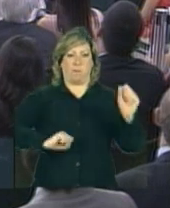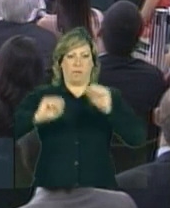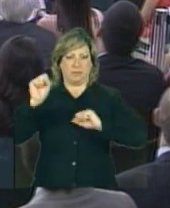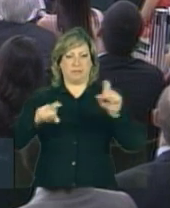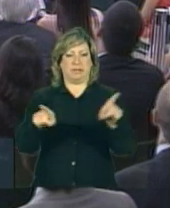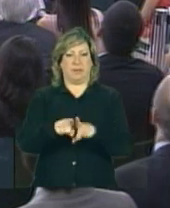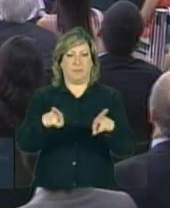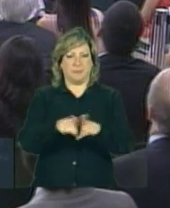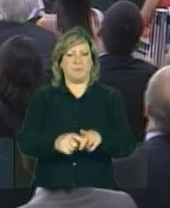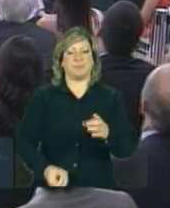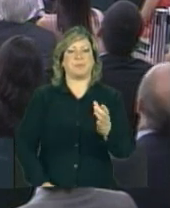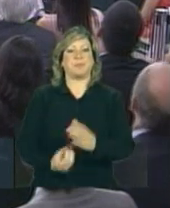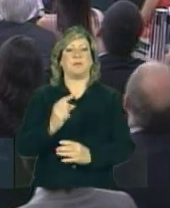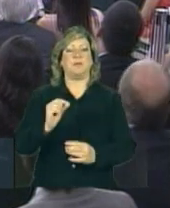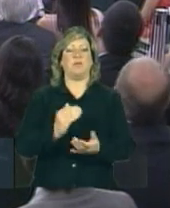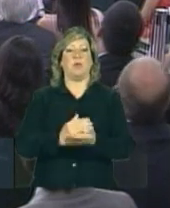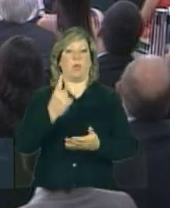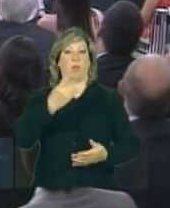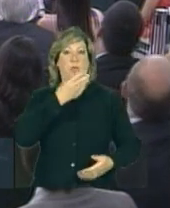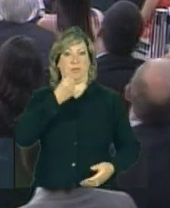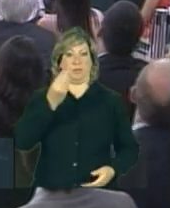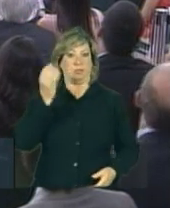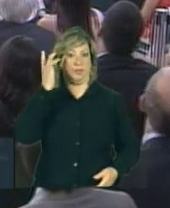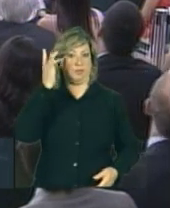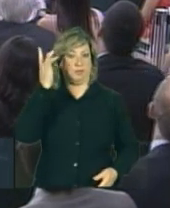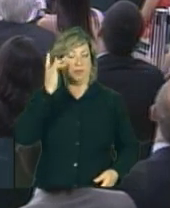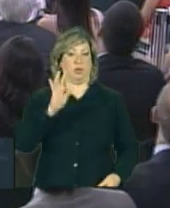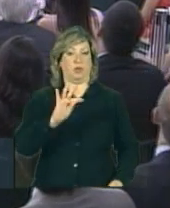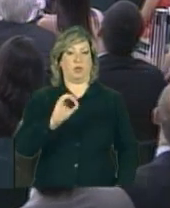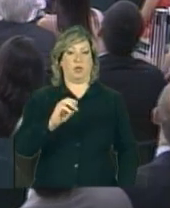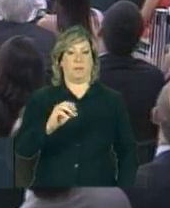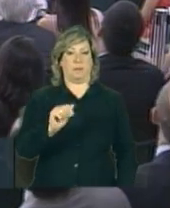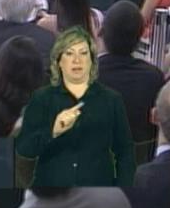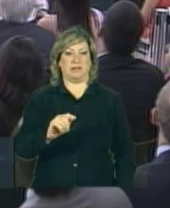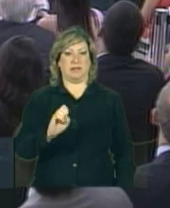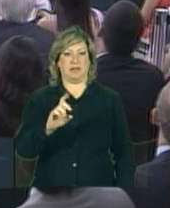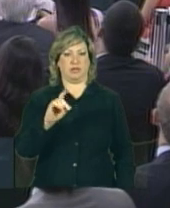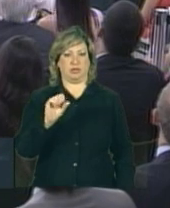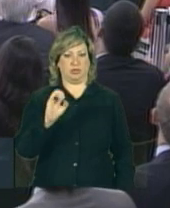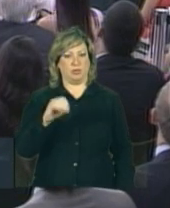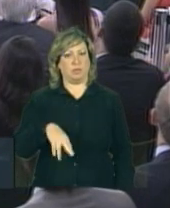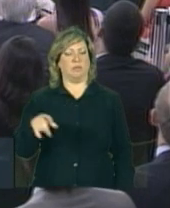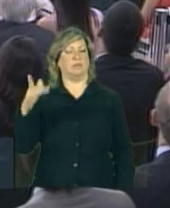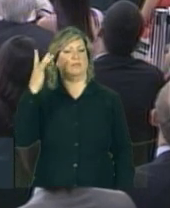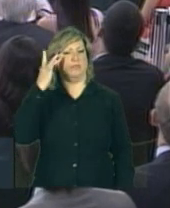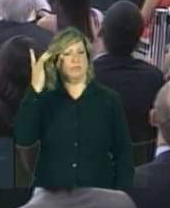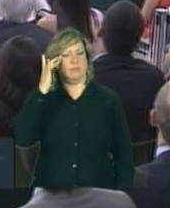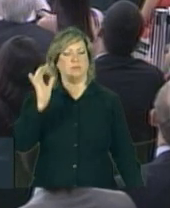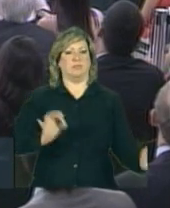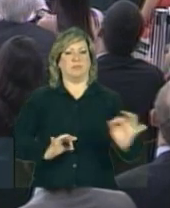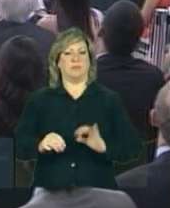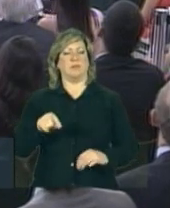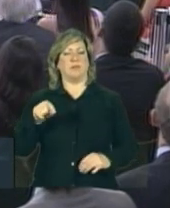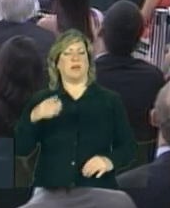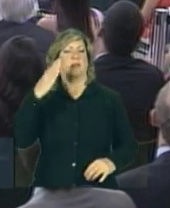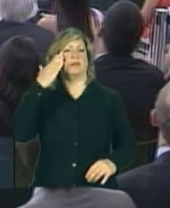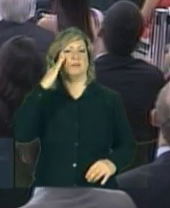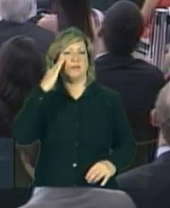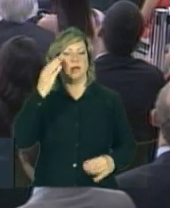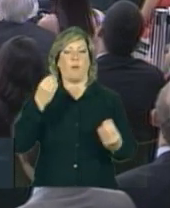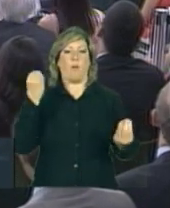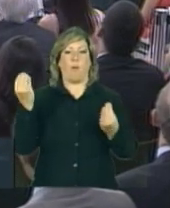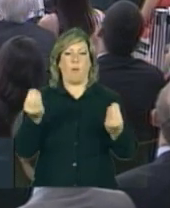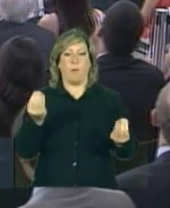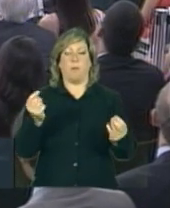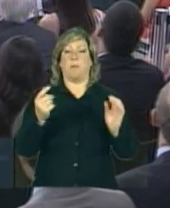a partir de um grande pesquisador, Thomas Edison. Edison era um visionário e provou que era possível